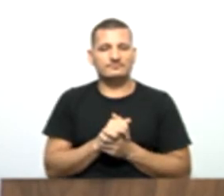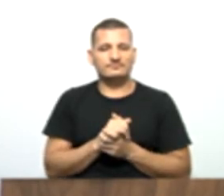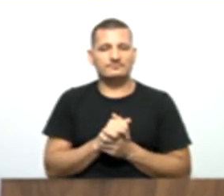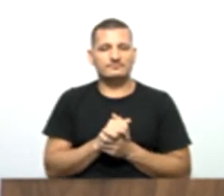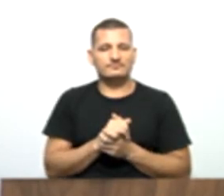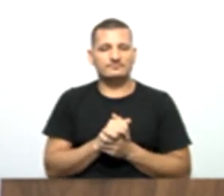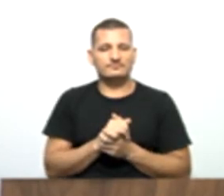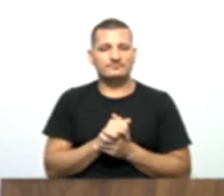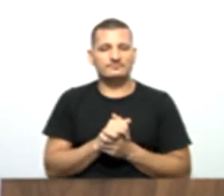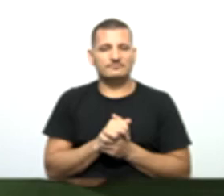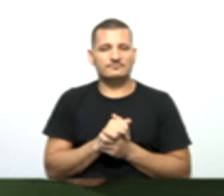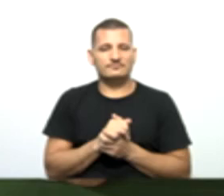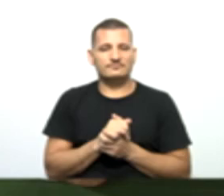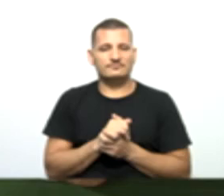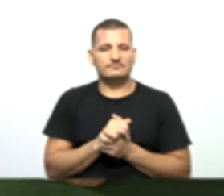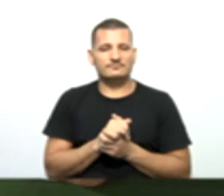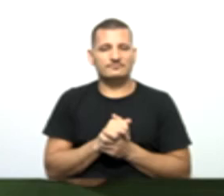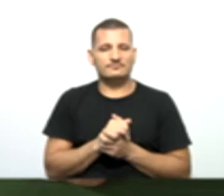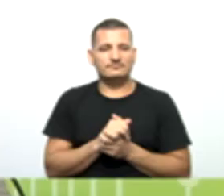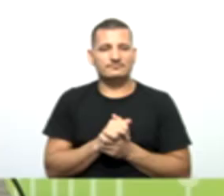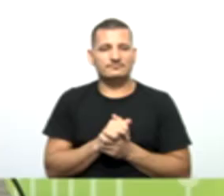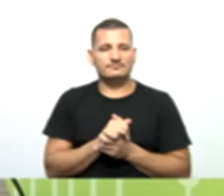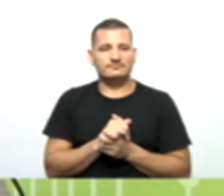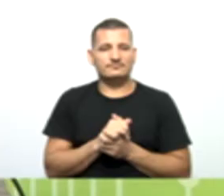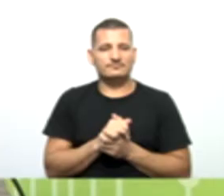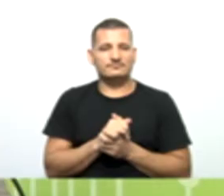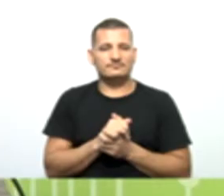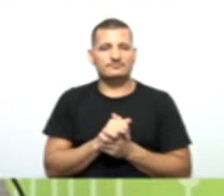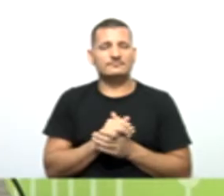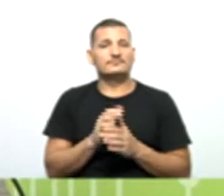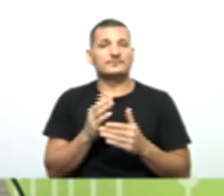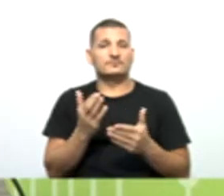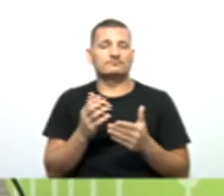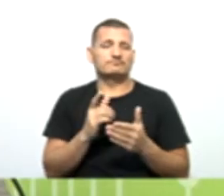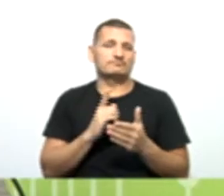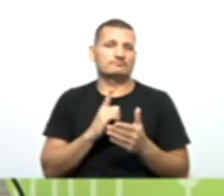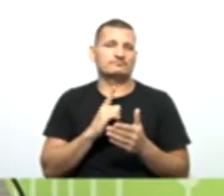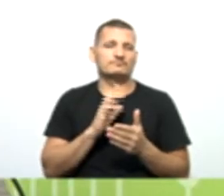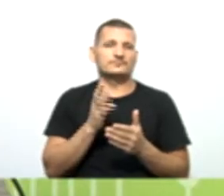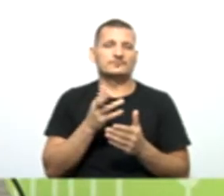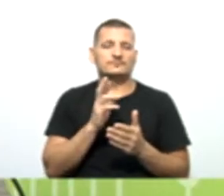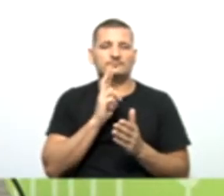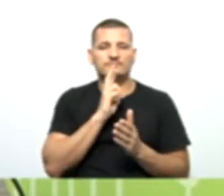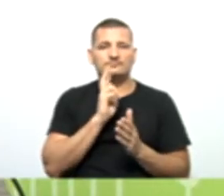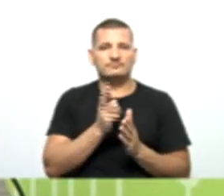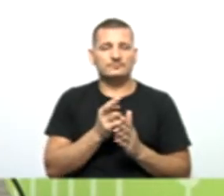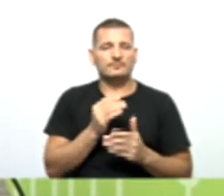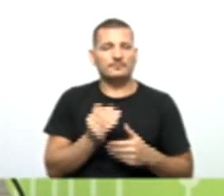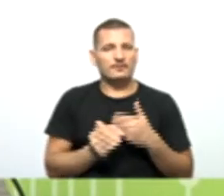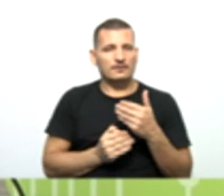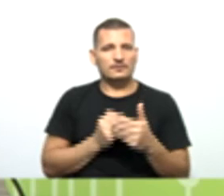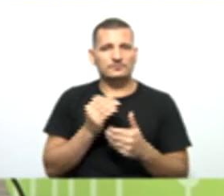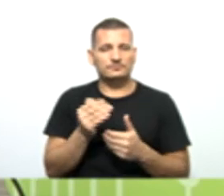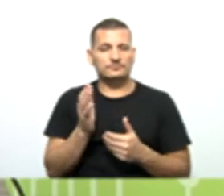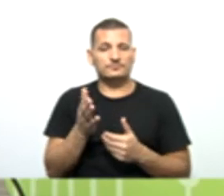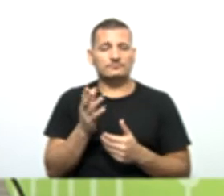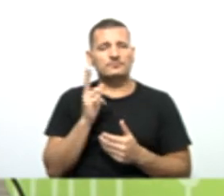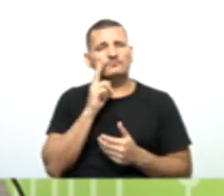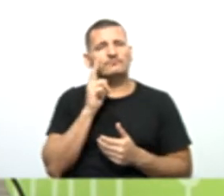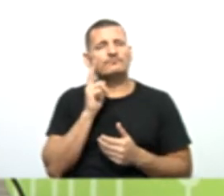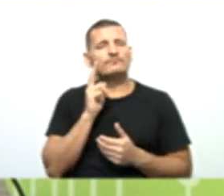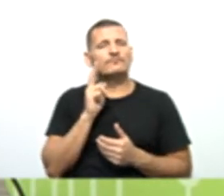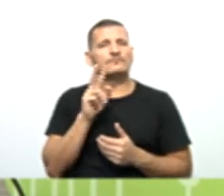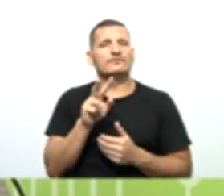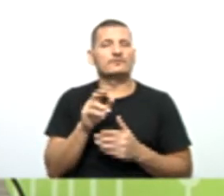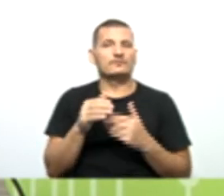Consegue fazer a leitura, né? Mas então vamos ver, a gente já tem a definição, né, desses passos que a gente tem que seguir. Vamos ver agora quais são eles,